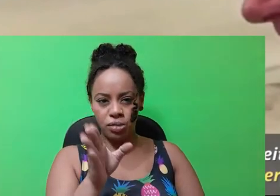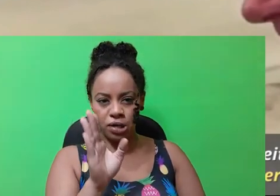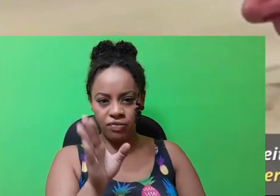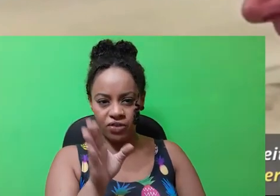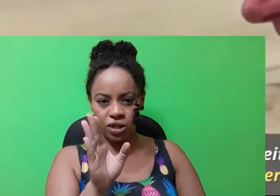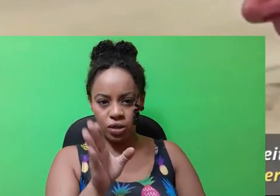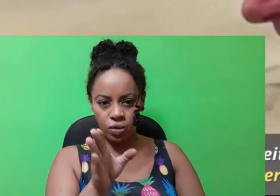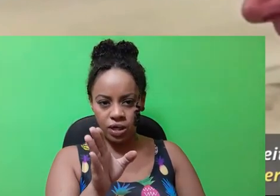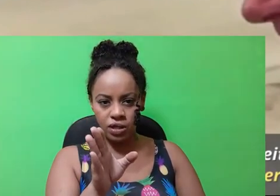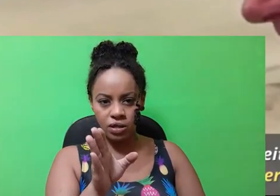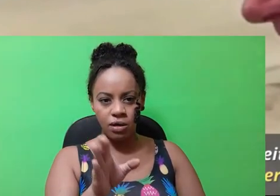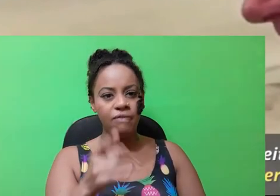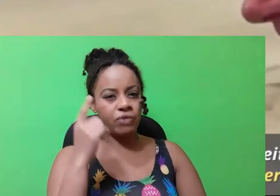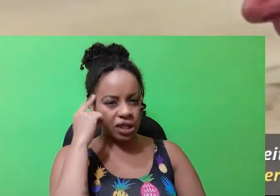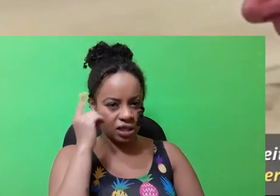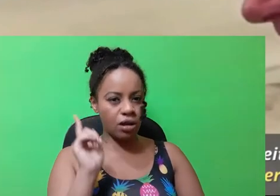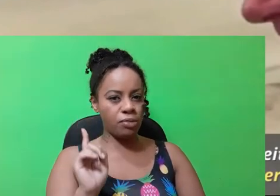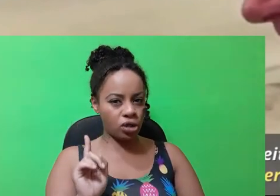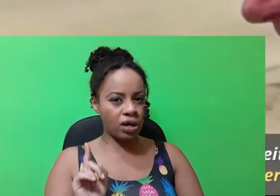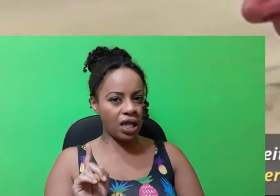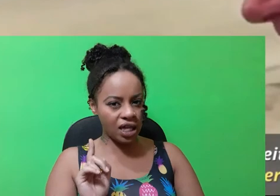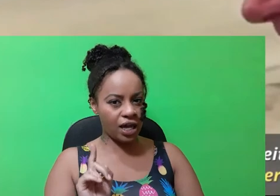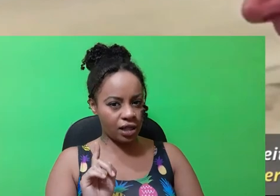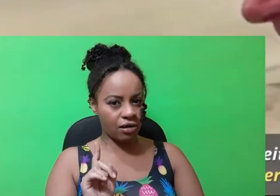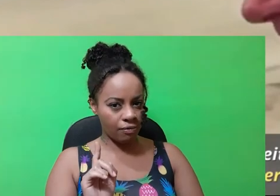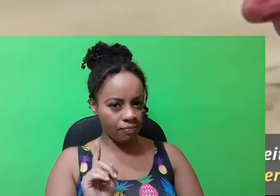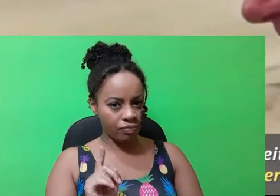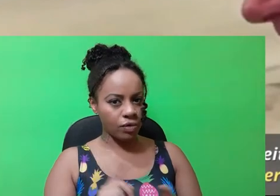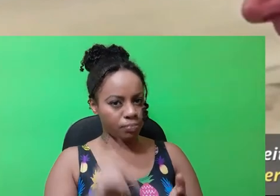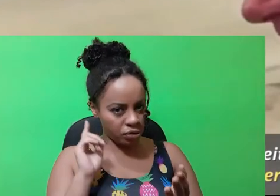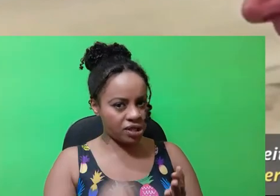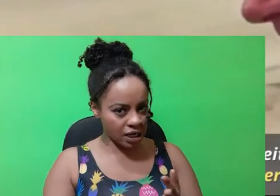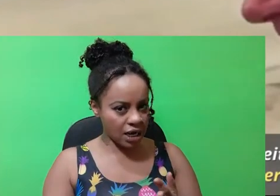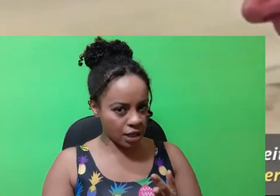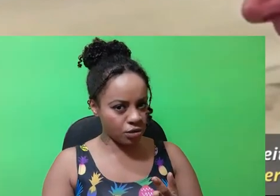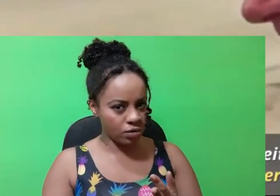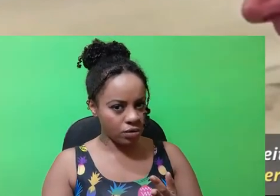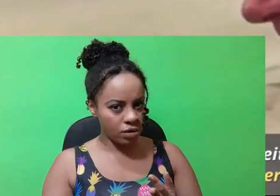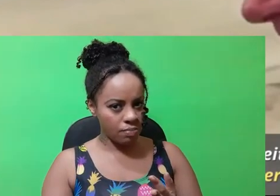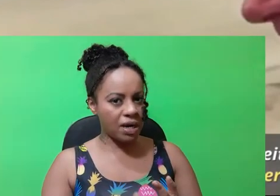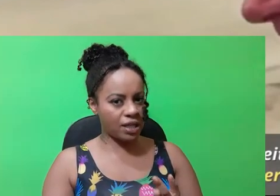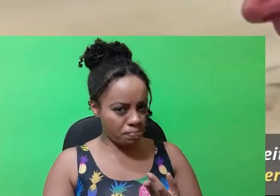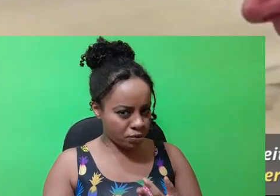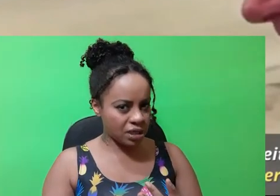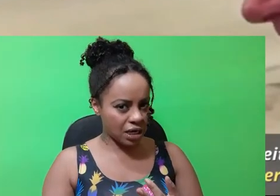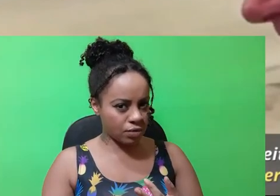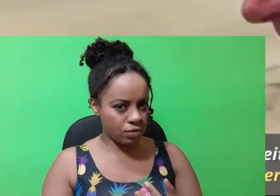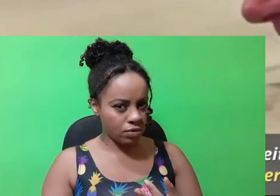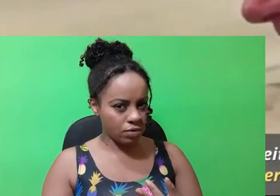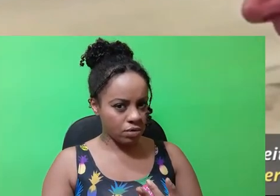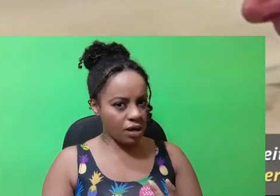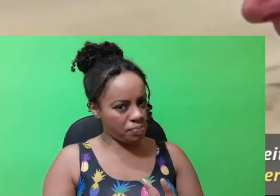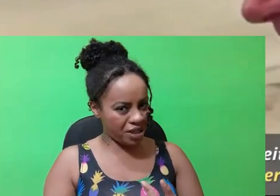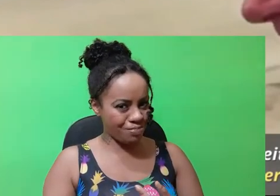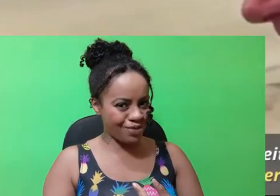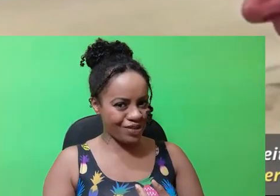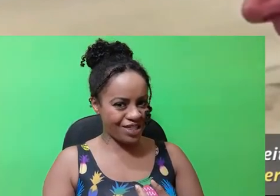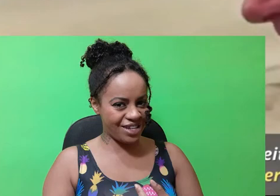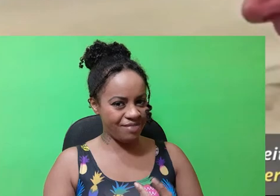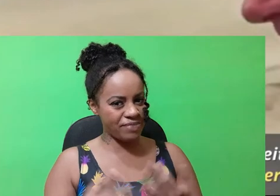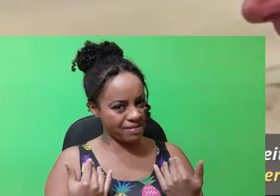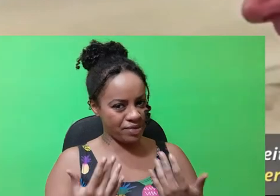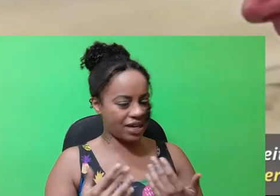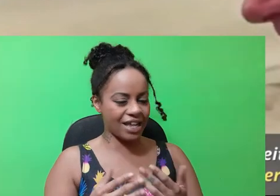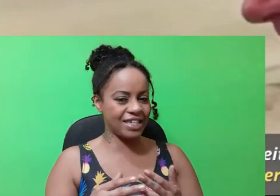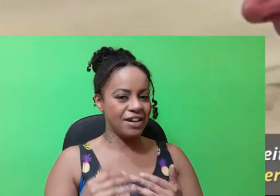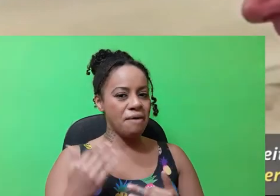em 2022, vocês tomam a escolha certa. Pro Senado, pra deputado. E